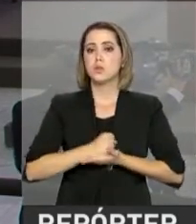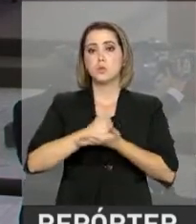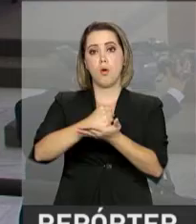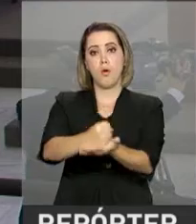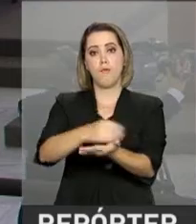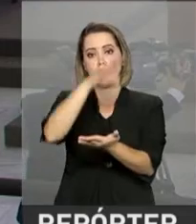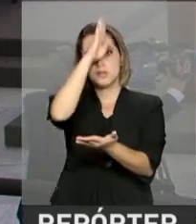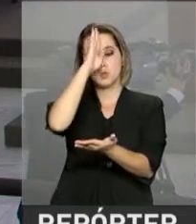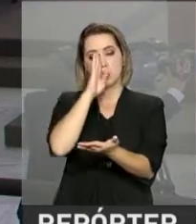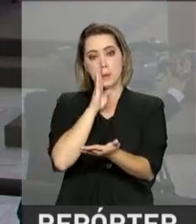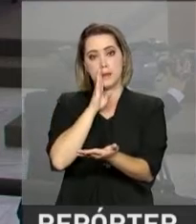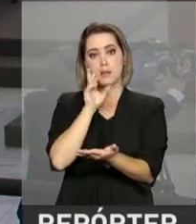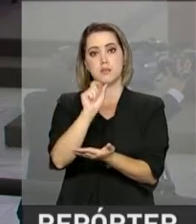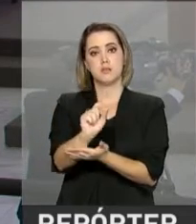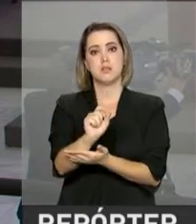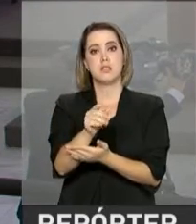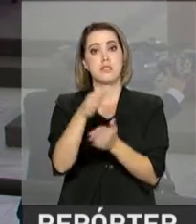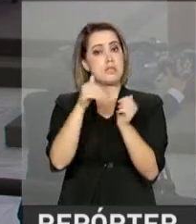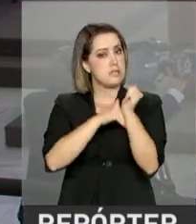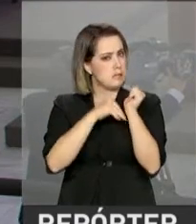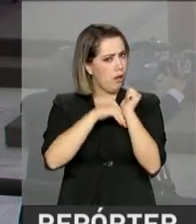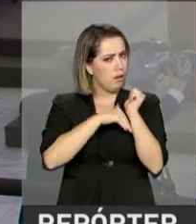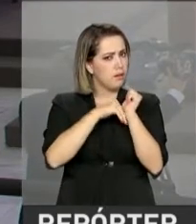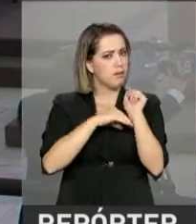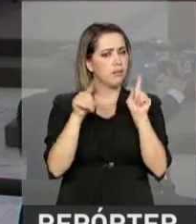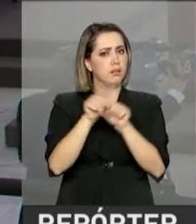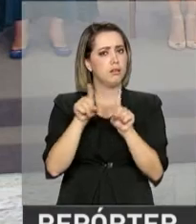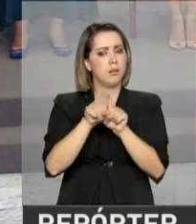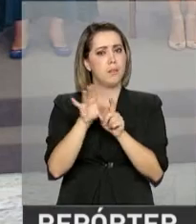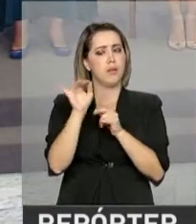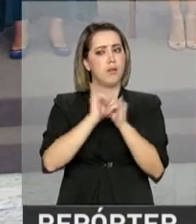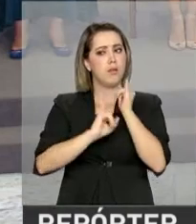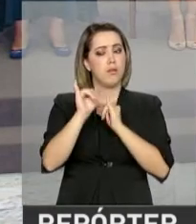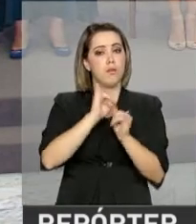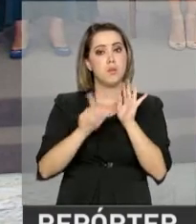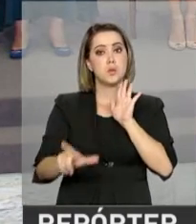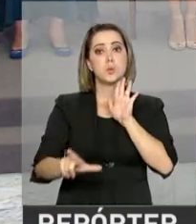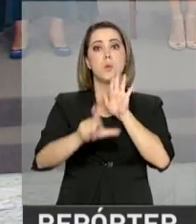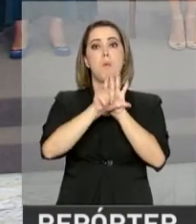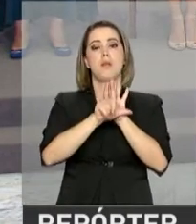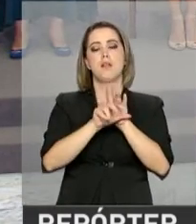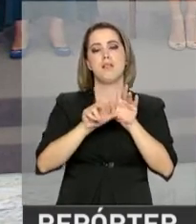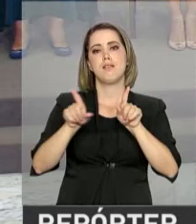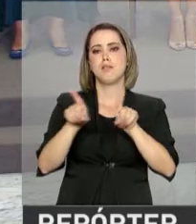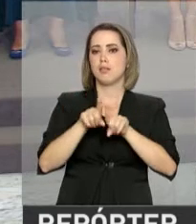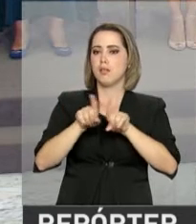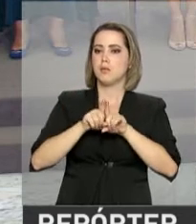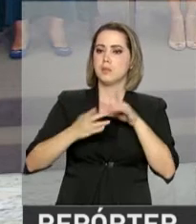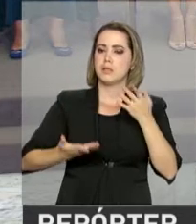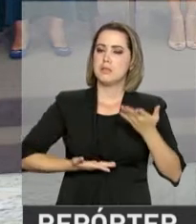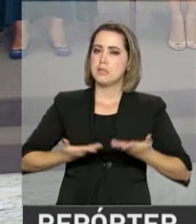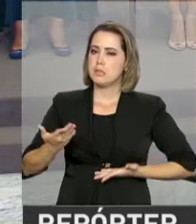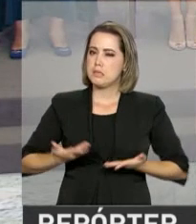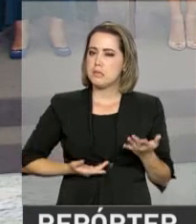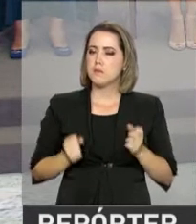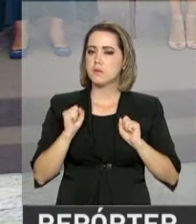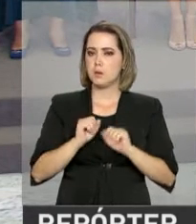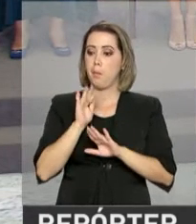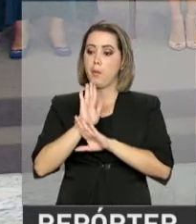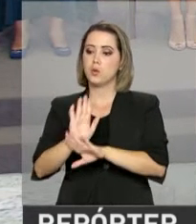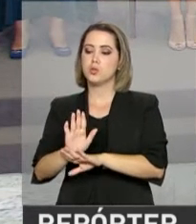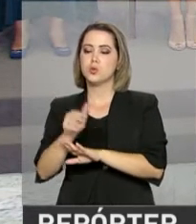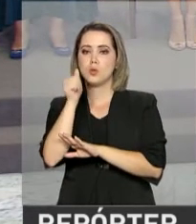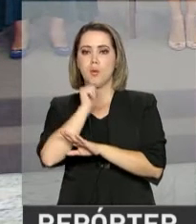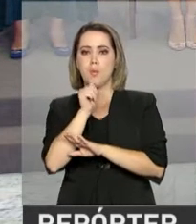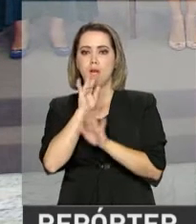de forma gratuita e sigilosa informações sobre legislação e serviços de atendimento à mulher, que vão desde a